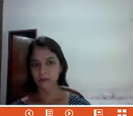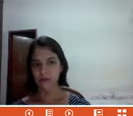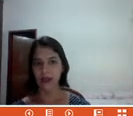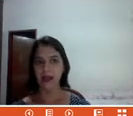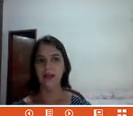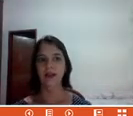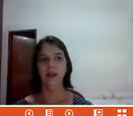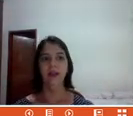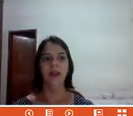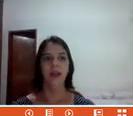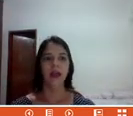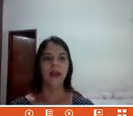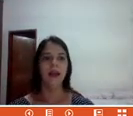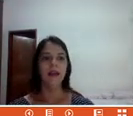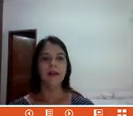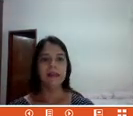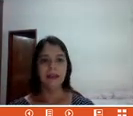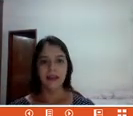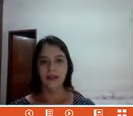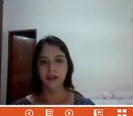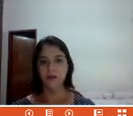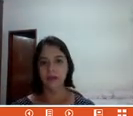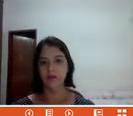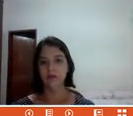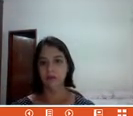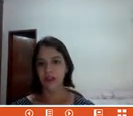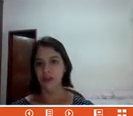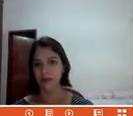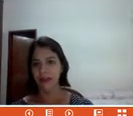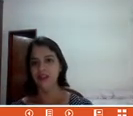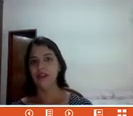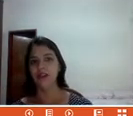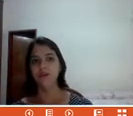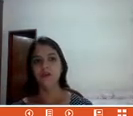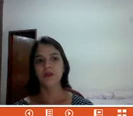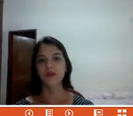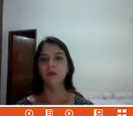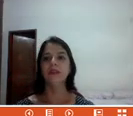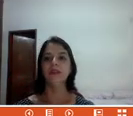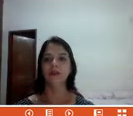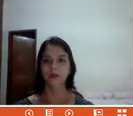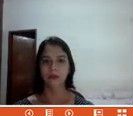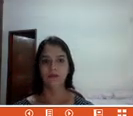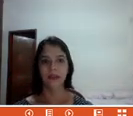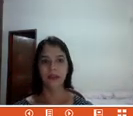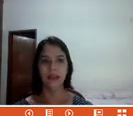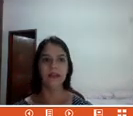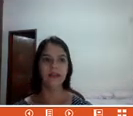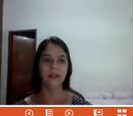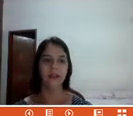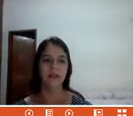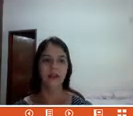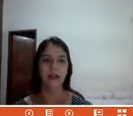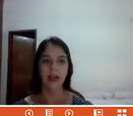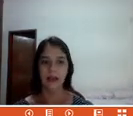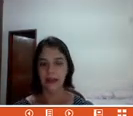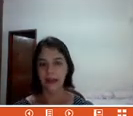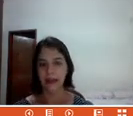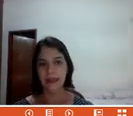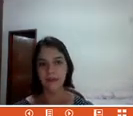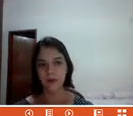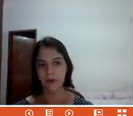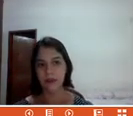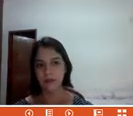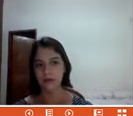obrigatória, tá? A Lei Brasileira da Inclusão, também chamada de Estatuto de Pessoas com Deficiência, que é a Lei